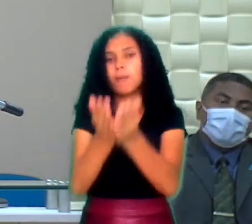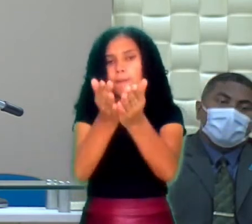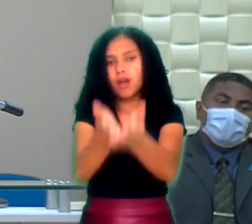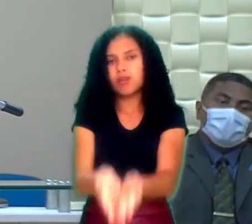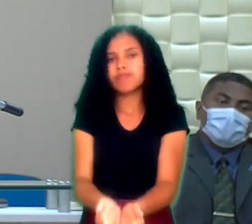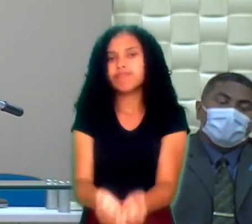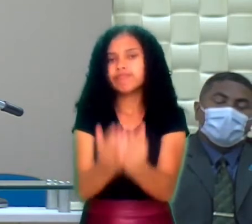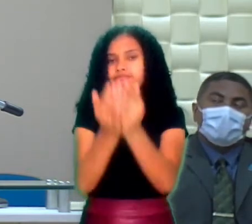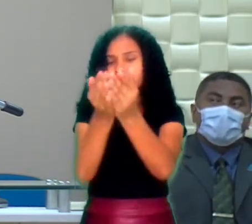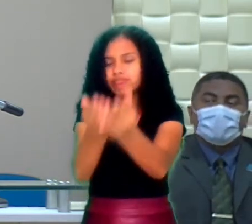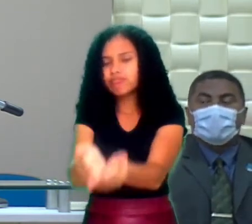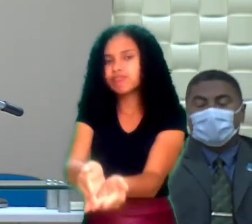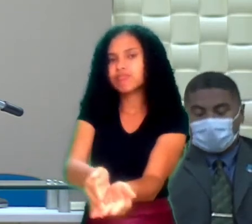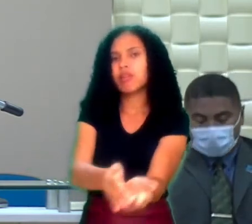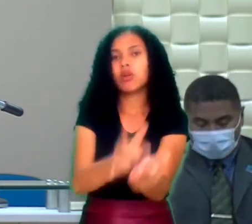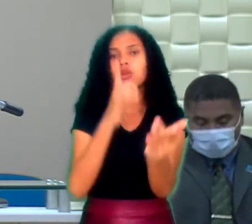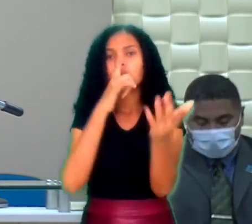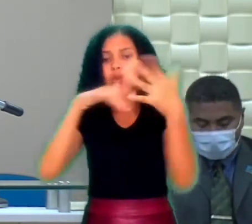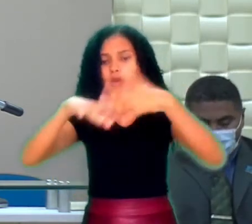abismo no mar.